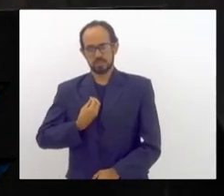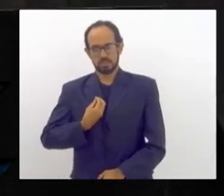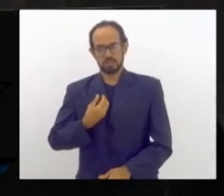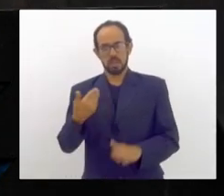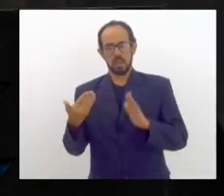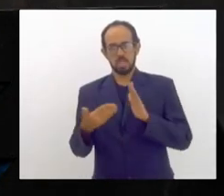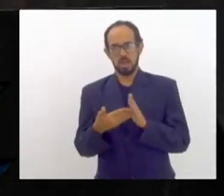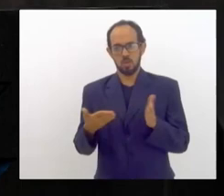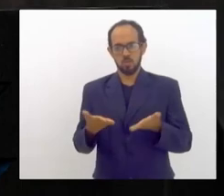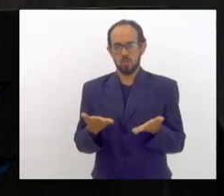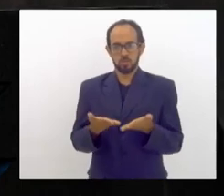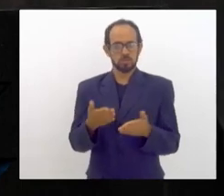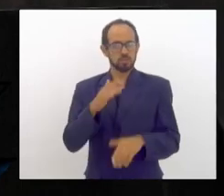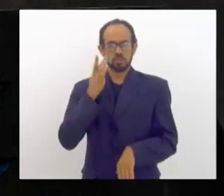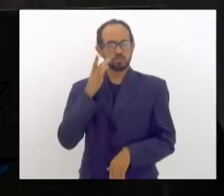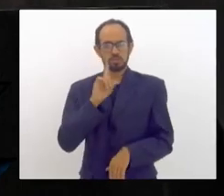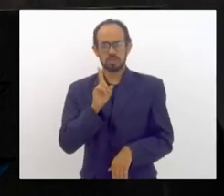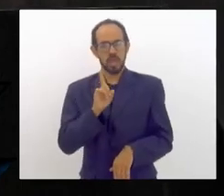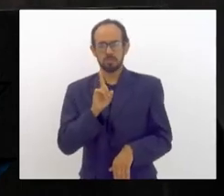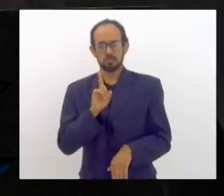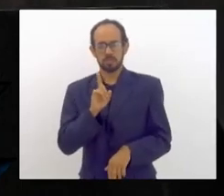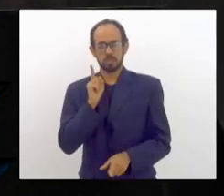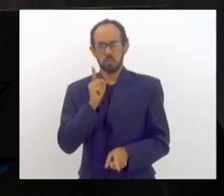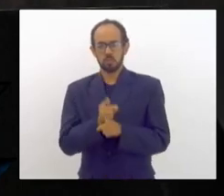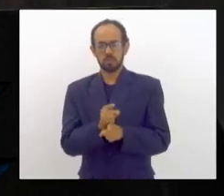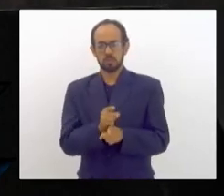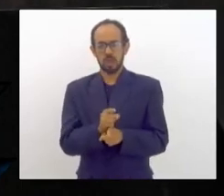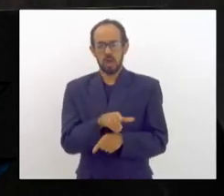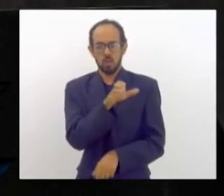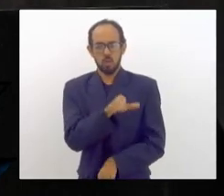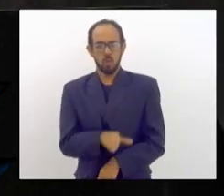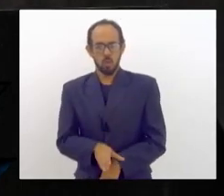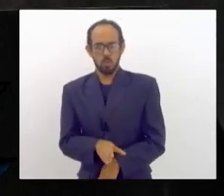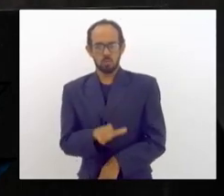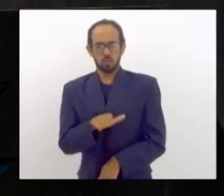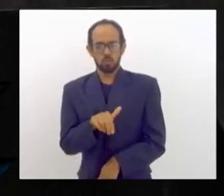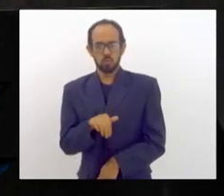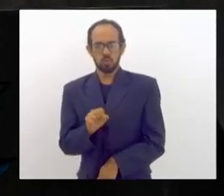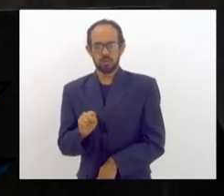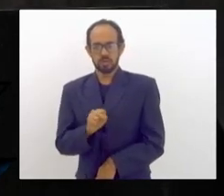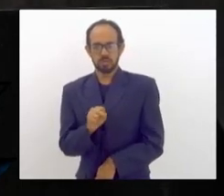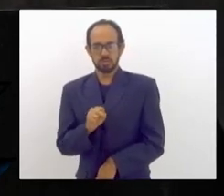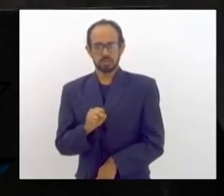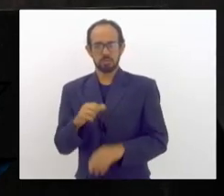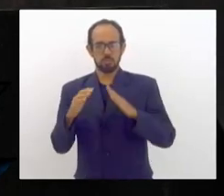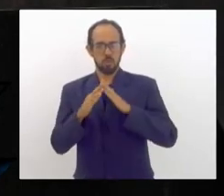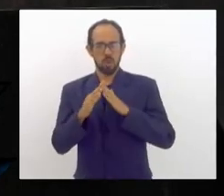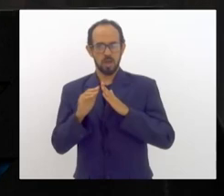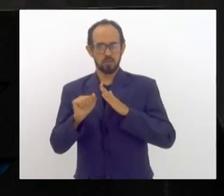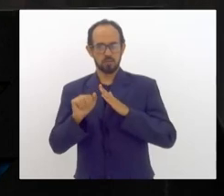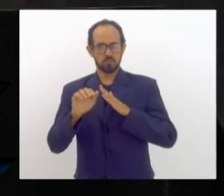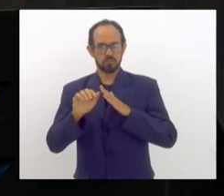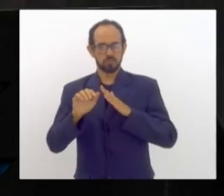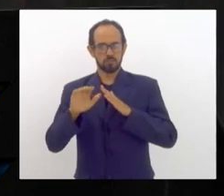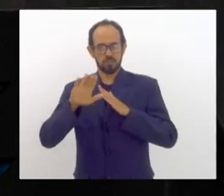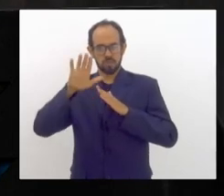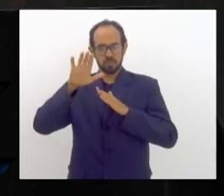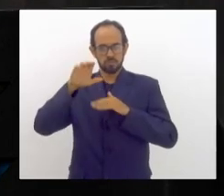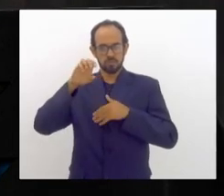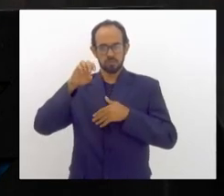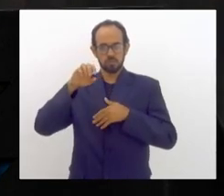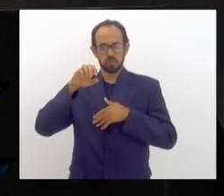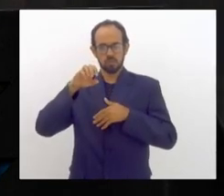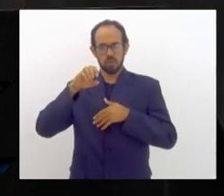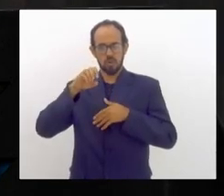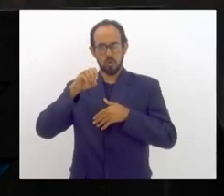hoje a gente não sabe onde estão os corpos do Lucas Rufino, que era morador do Morro da Oficina, e também do seu